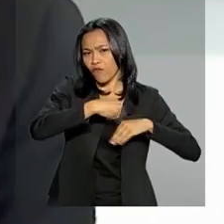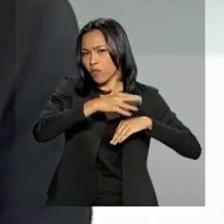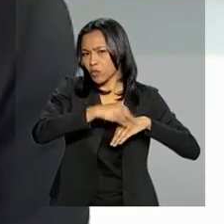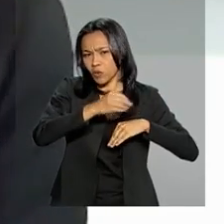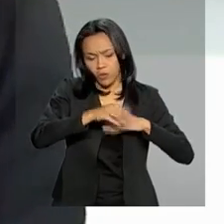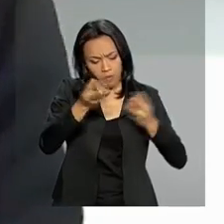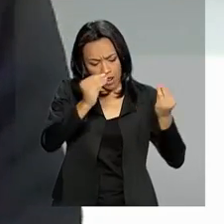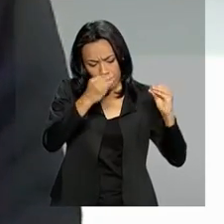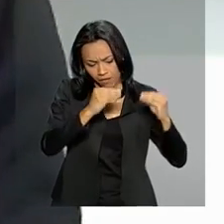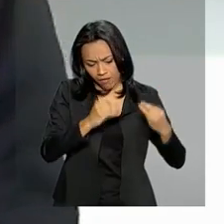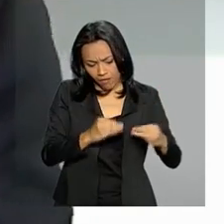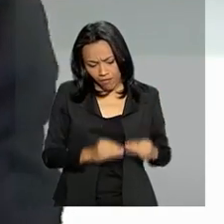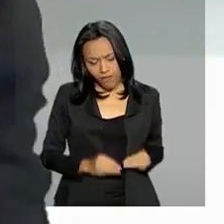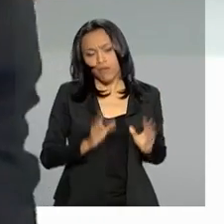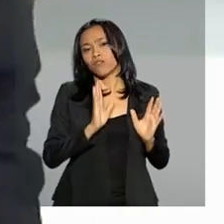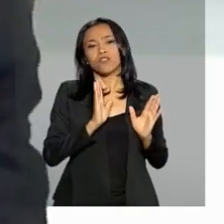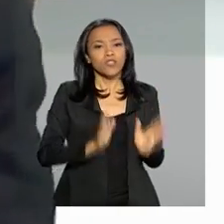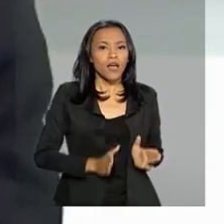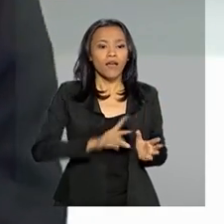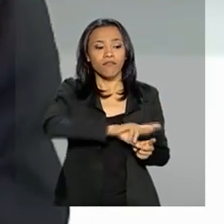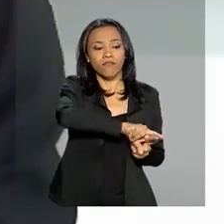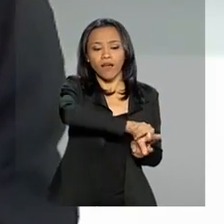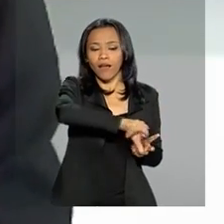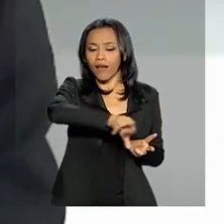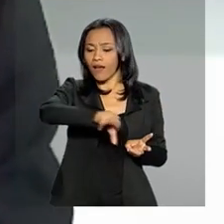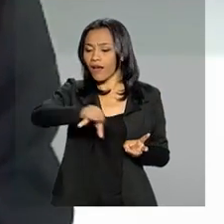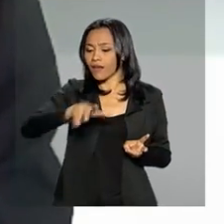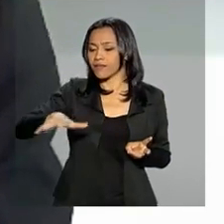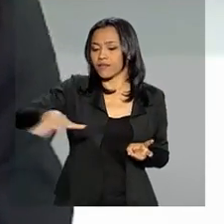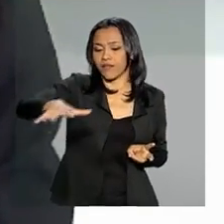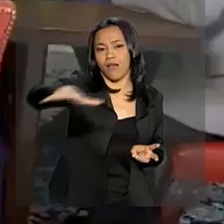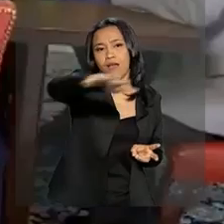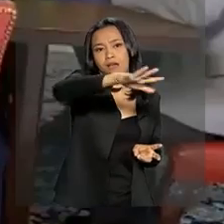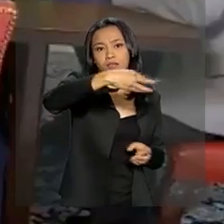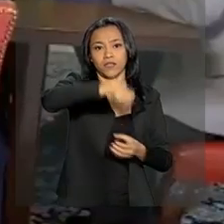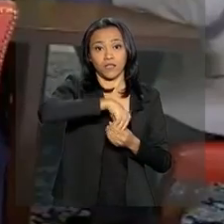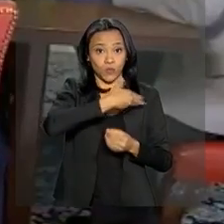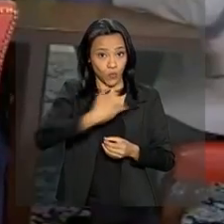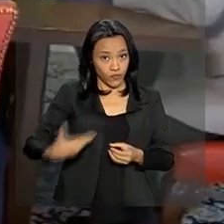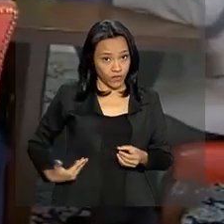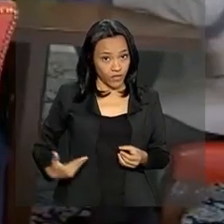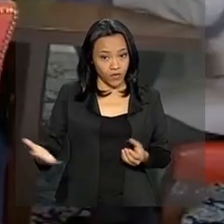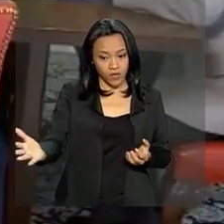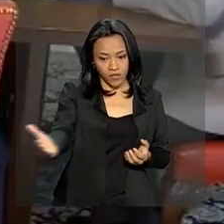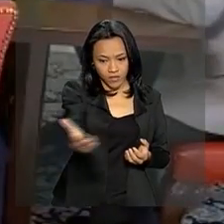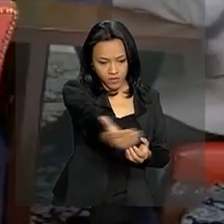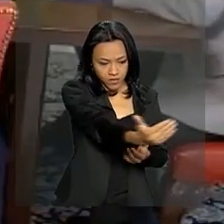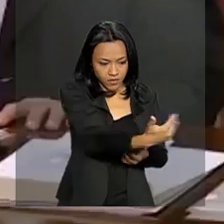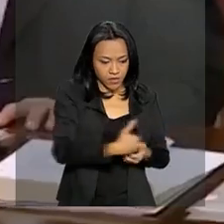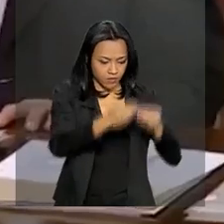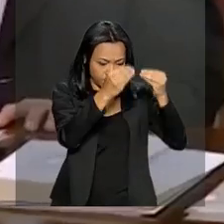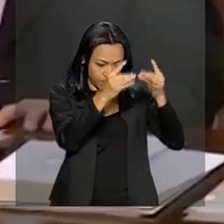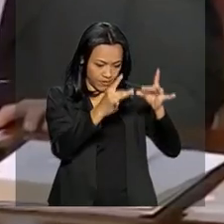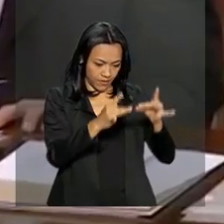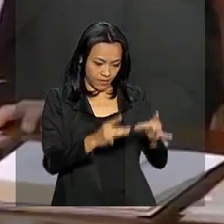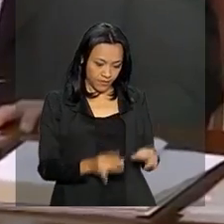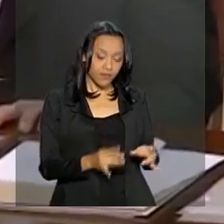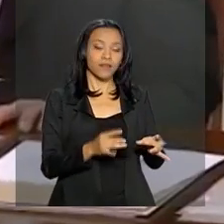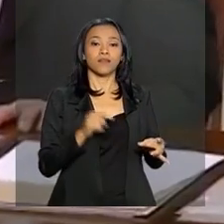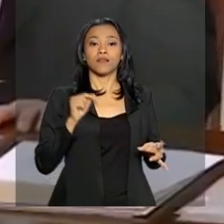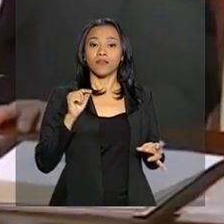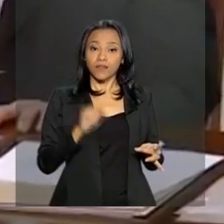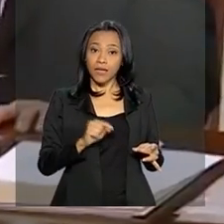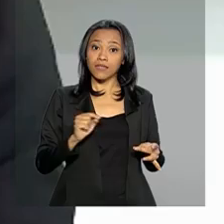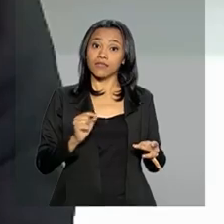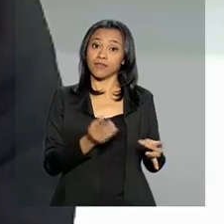já foram formatados pelas várias áreas de governo mas eu pretendo centralizar nesta